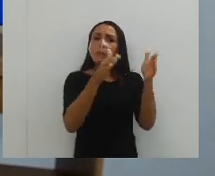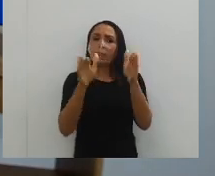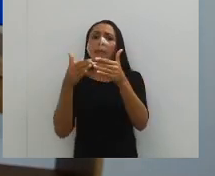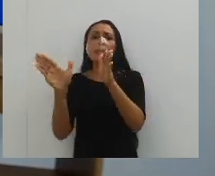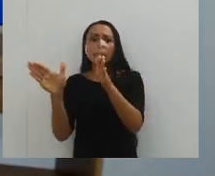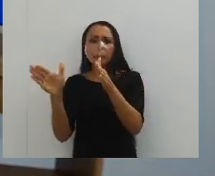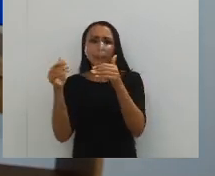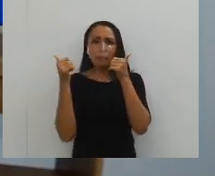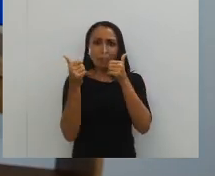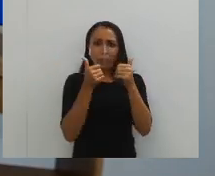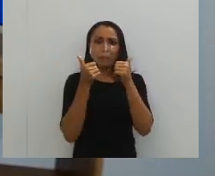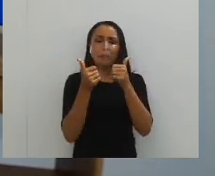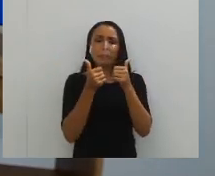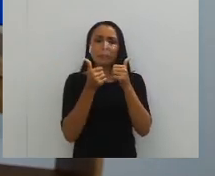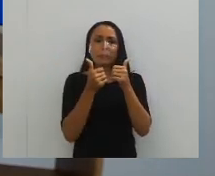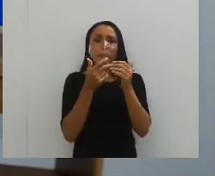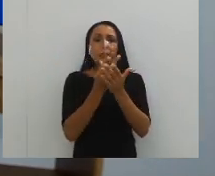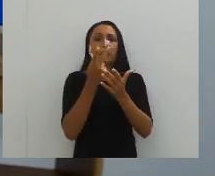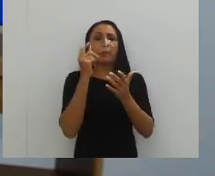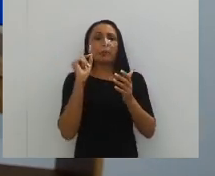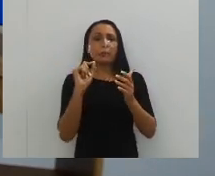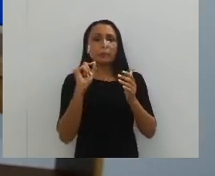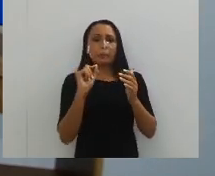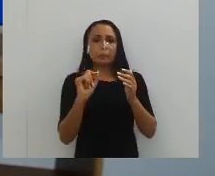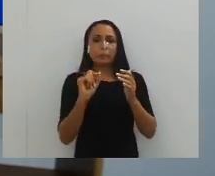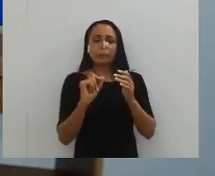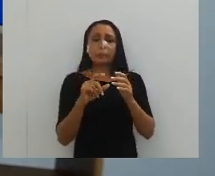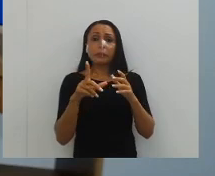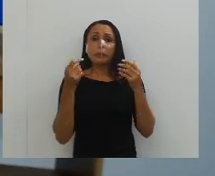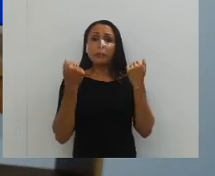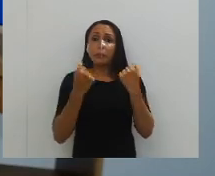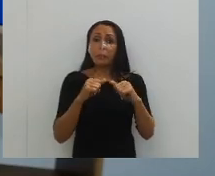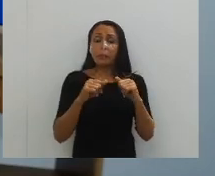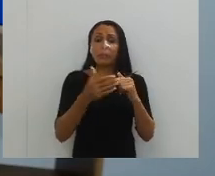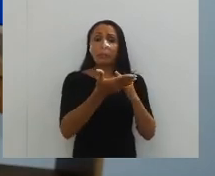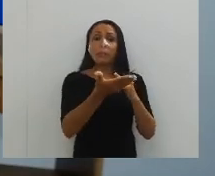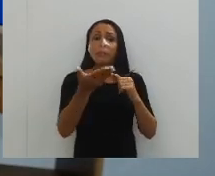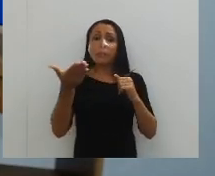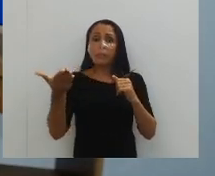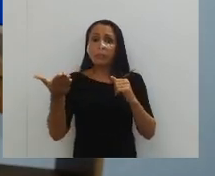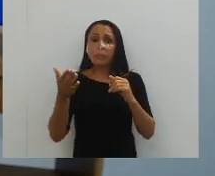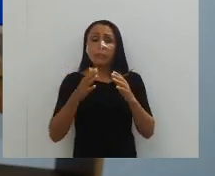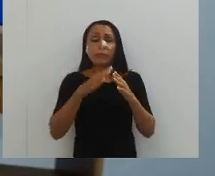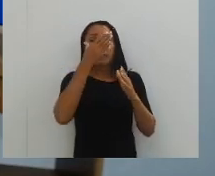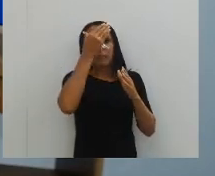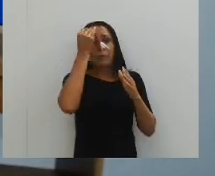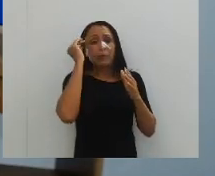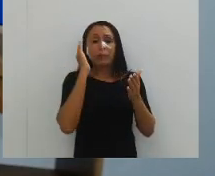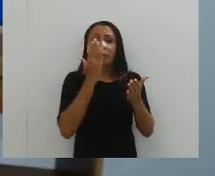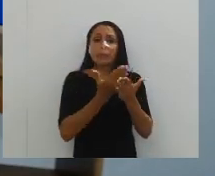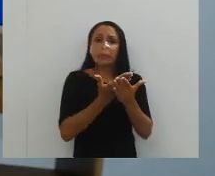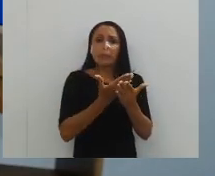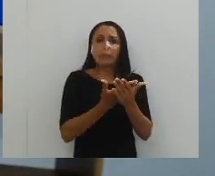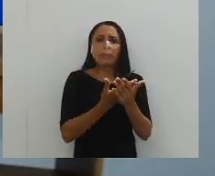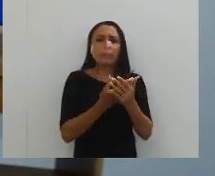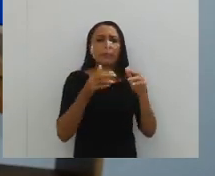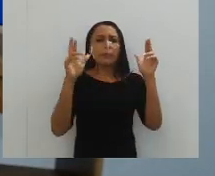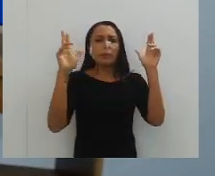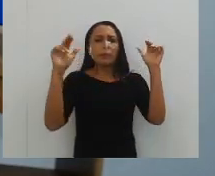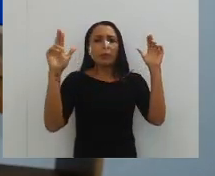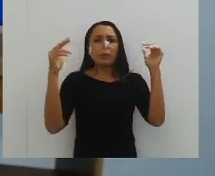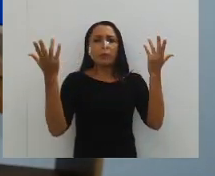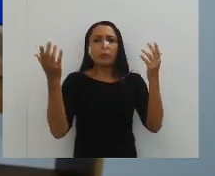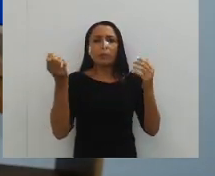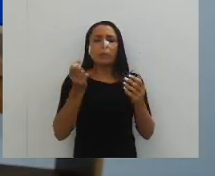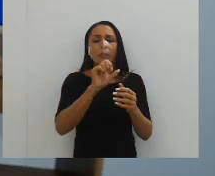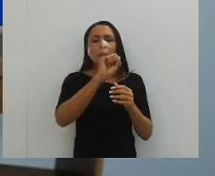seriado, beleza? Aí o que vai acontecer? Eu preciso que vocês não esqueçam de estudar os assuntos do seriado 2.